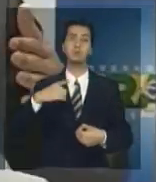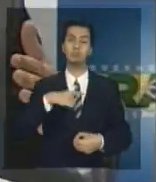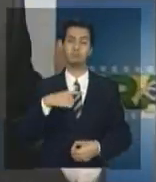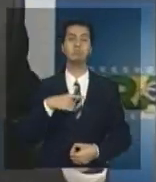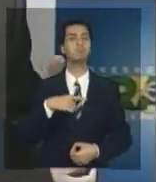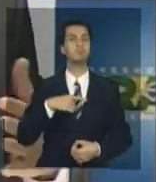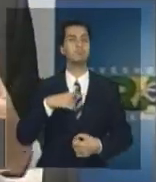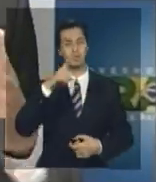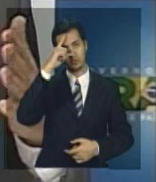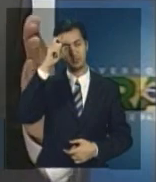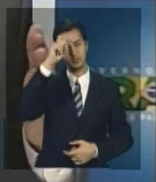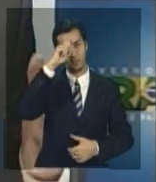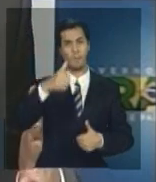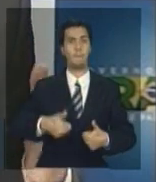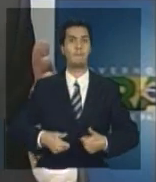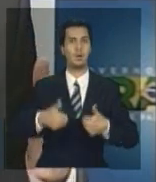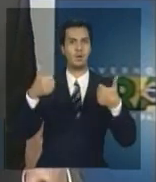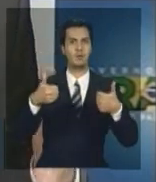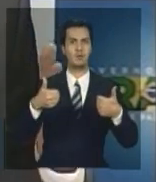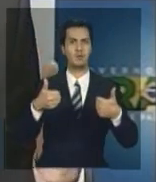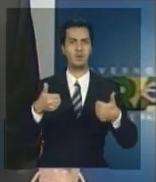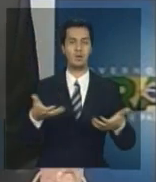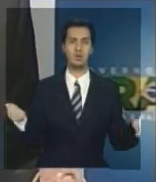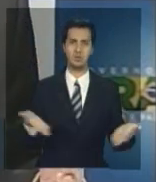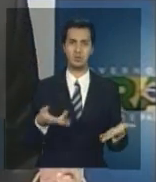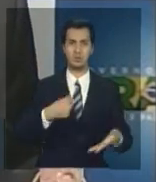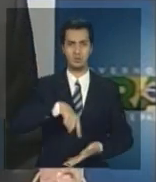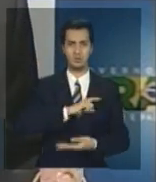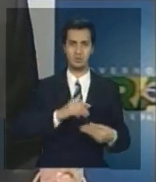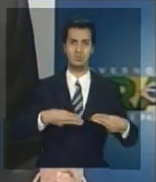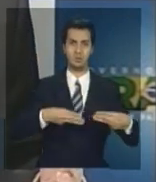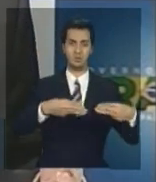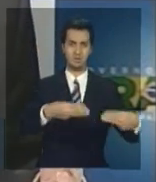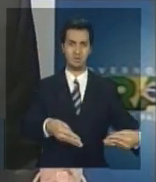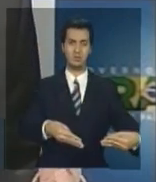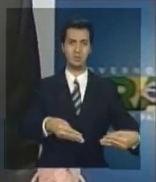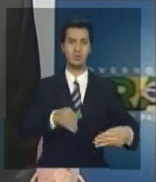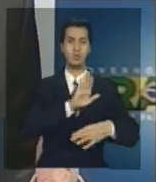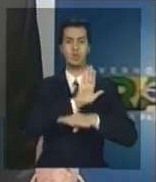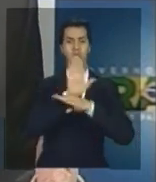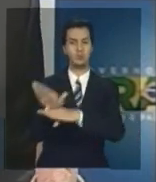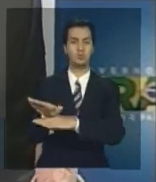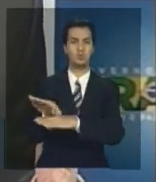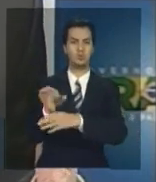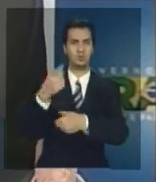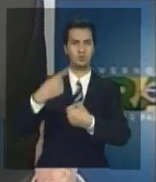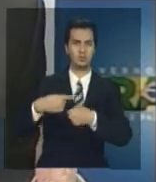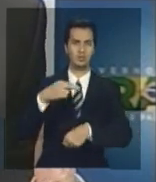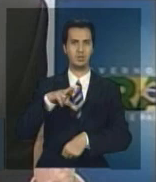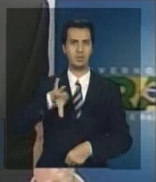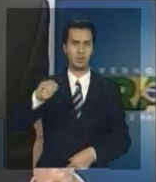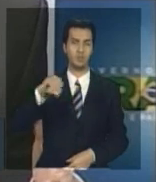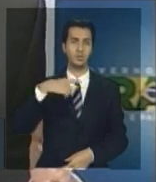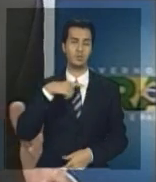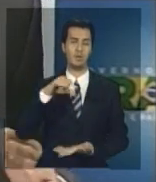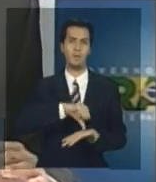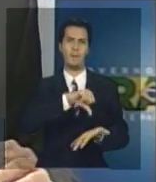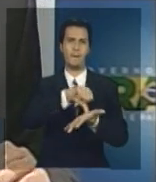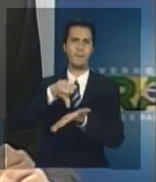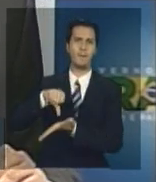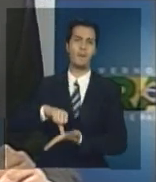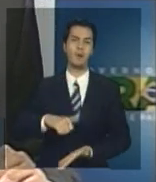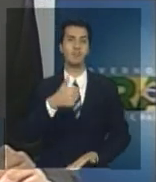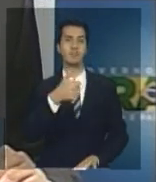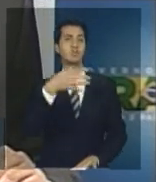a instalação agora de quase 24 polos de hidratação no Rio de Janeiro. Nós estamos com possibilidade de ampliar